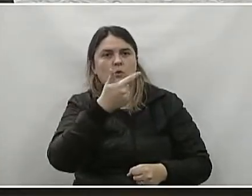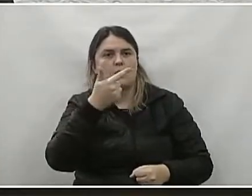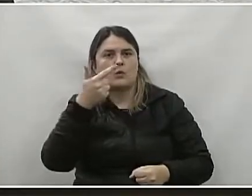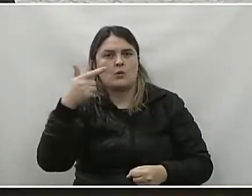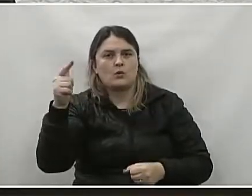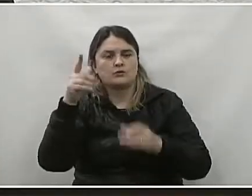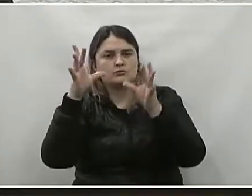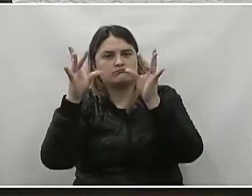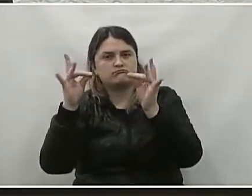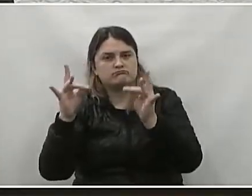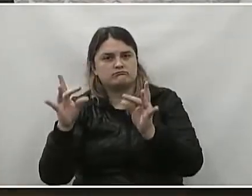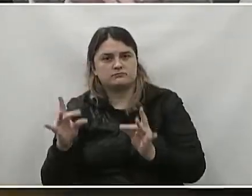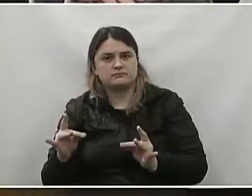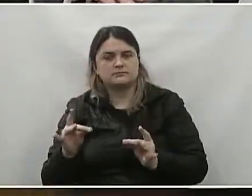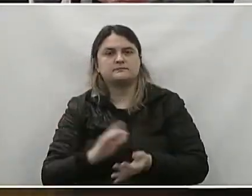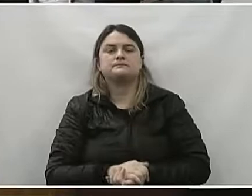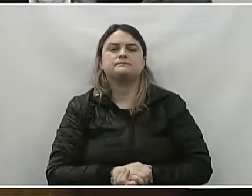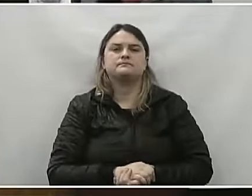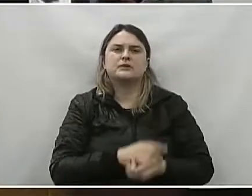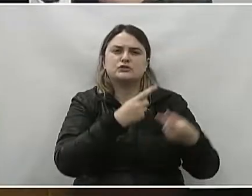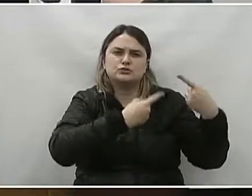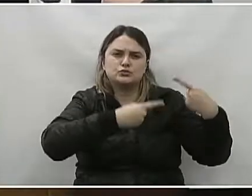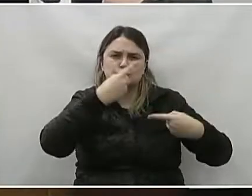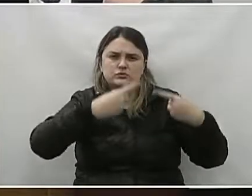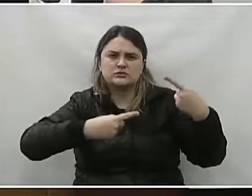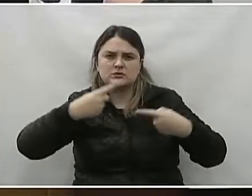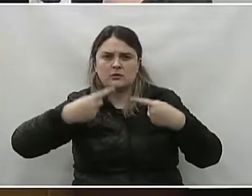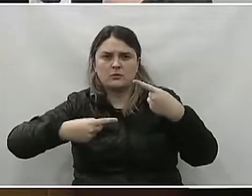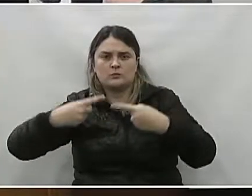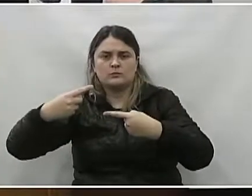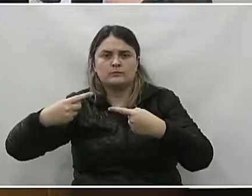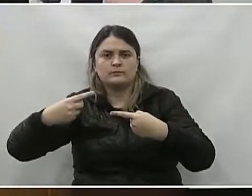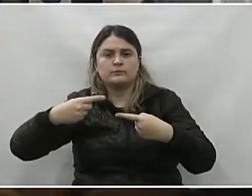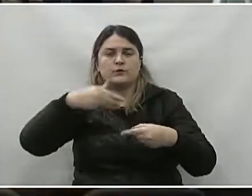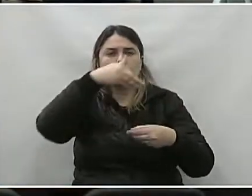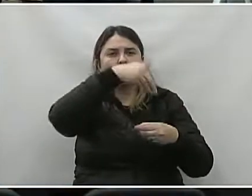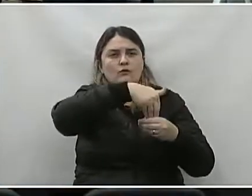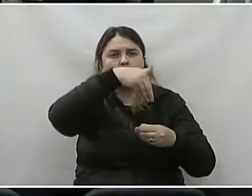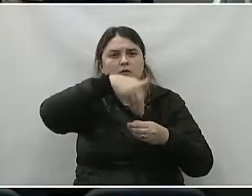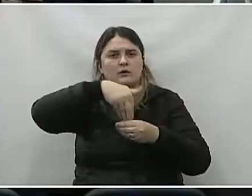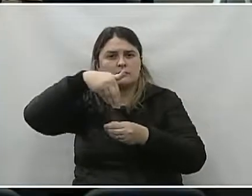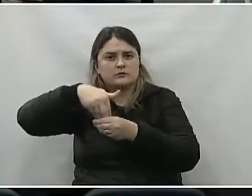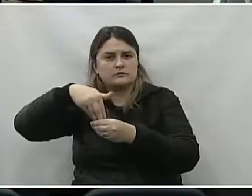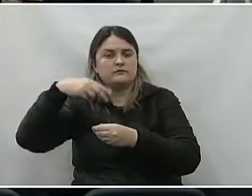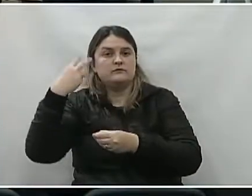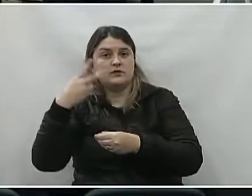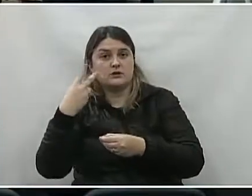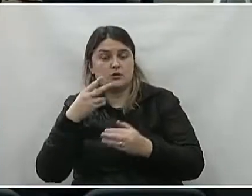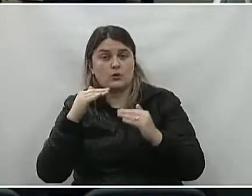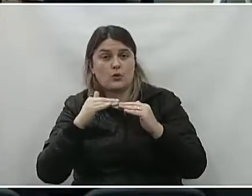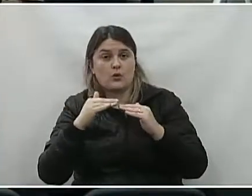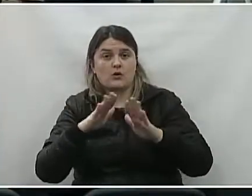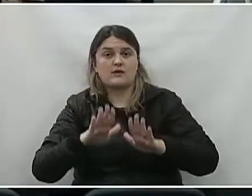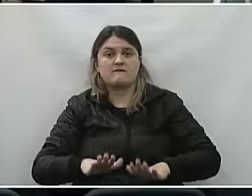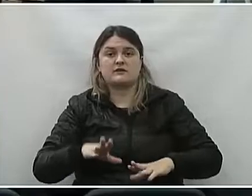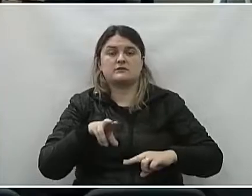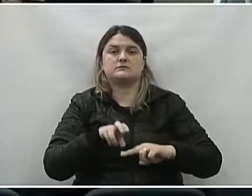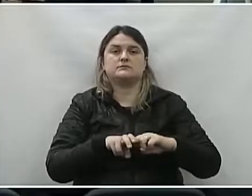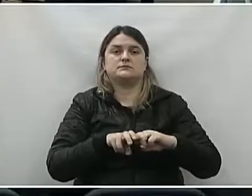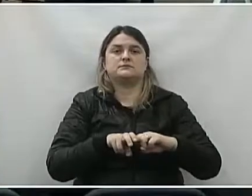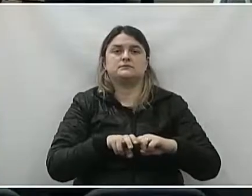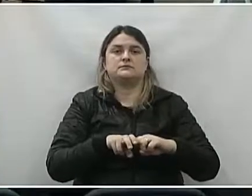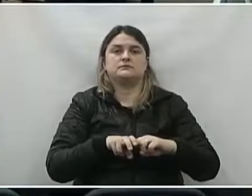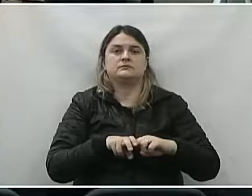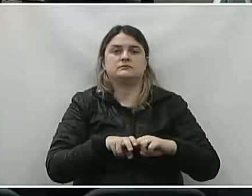outras providências. Em discussão. Em votação, senhores vereadores que aprovam, permaneçam